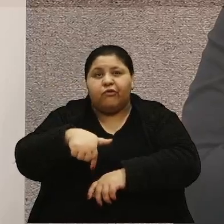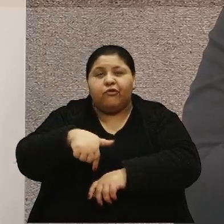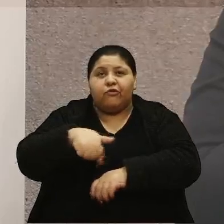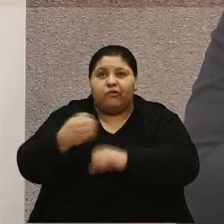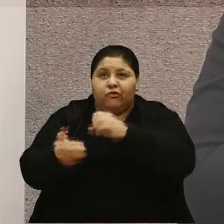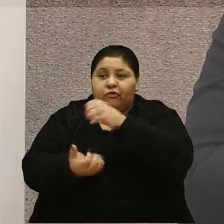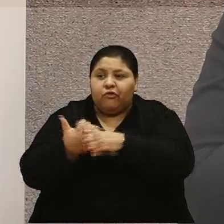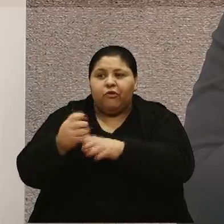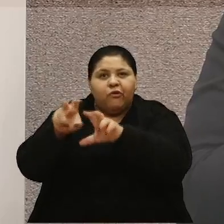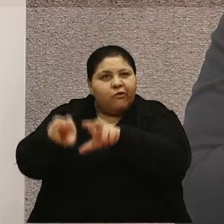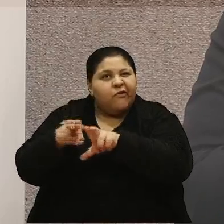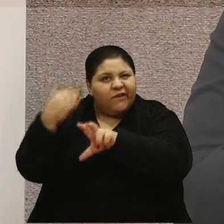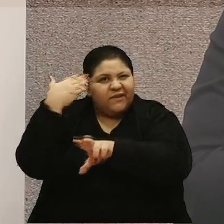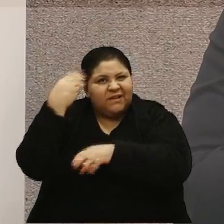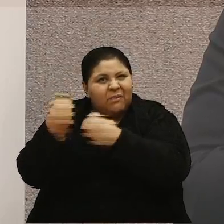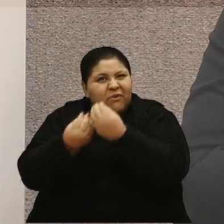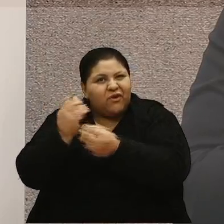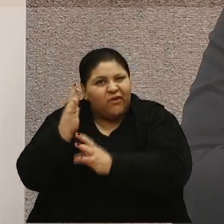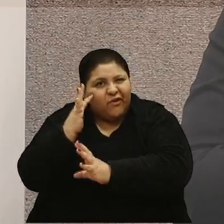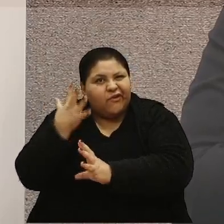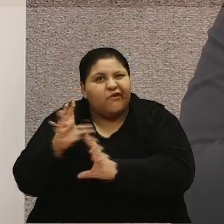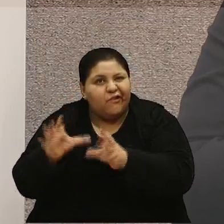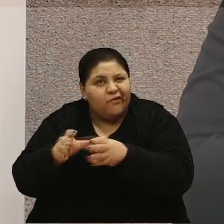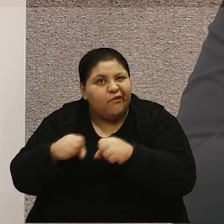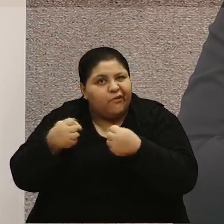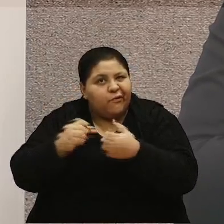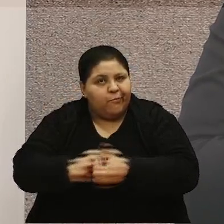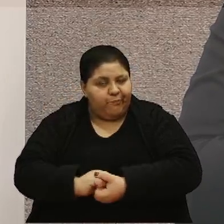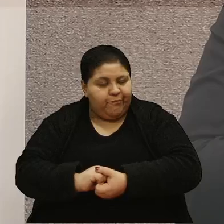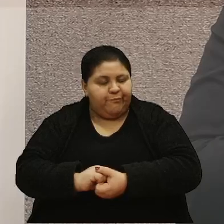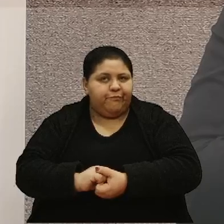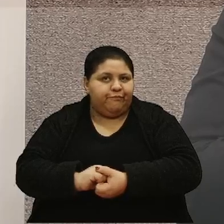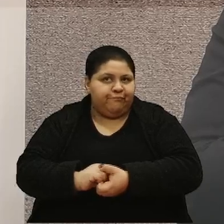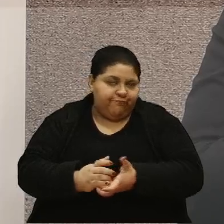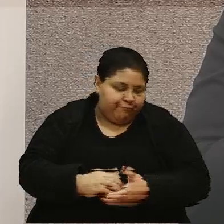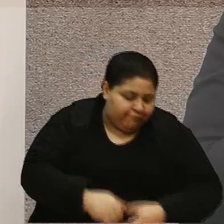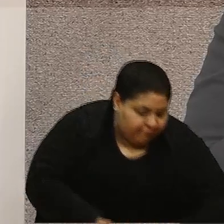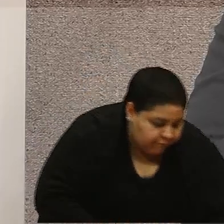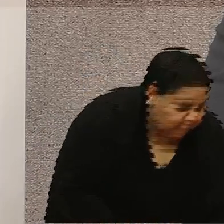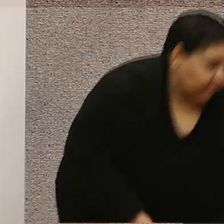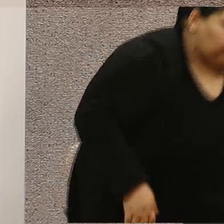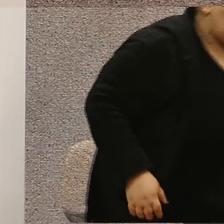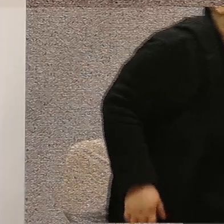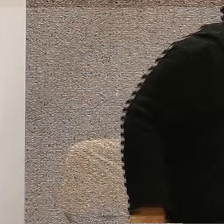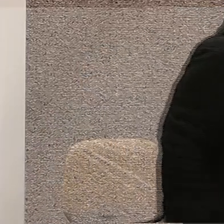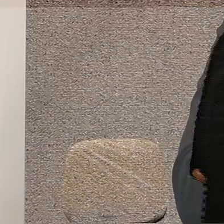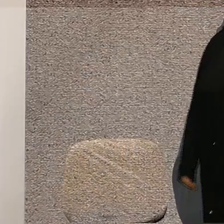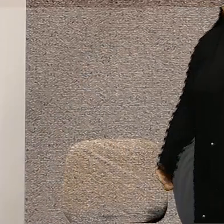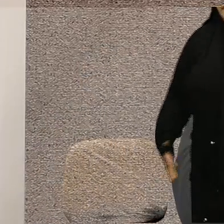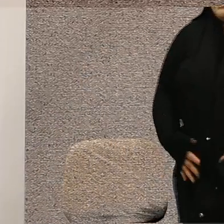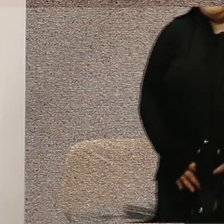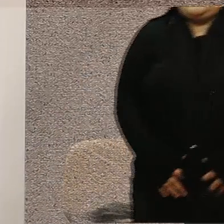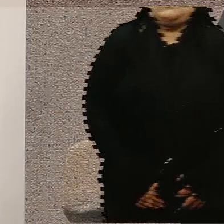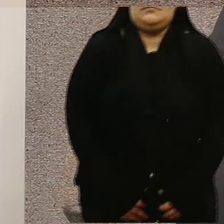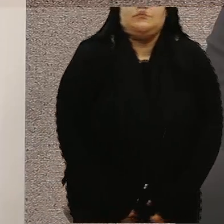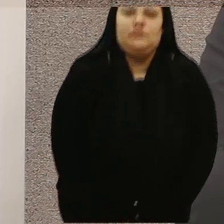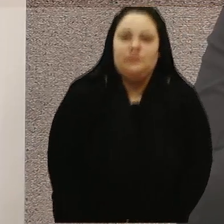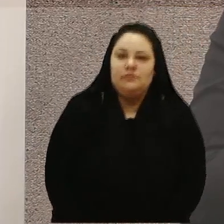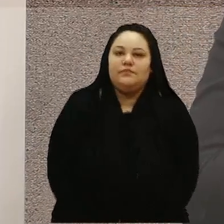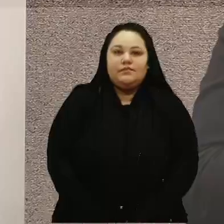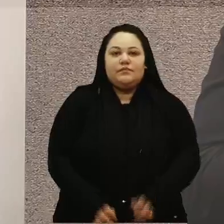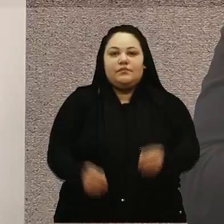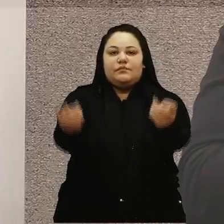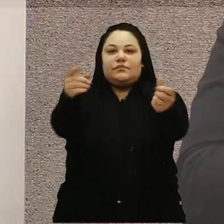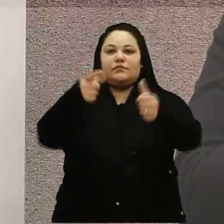produtores rurais, que sabem o que de fato essa classe enfrenta. Então, primeiramente, acho que estão no lugar de fala e fazem jus